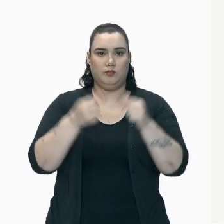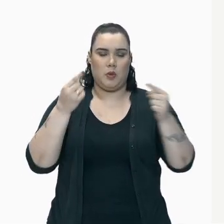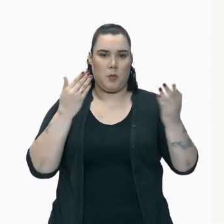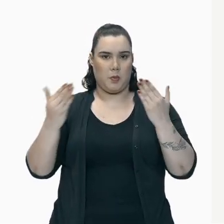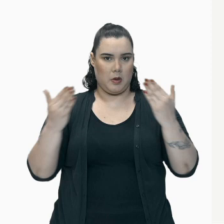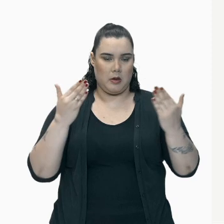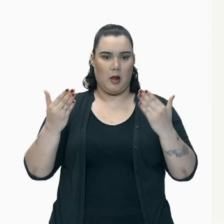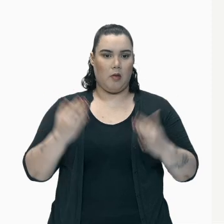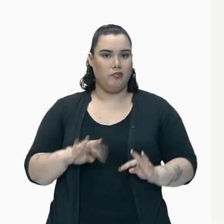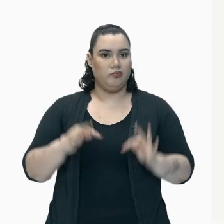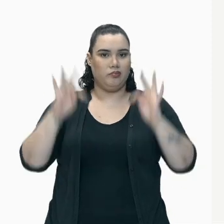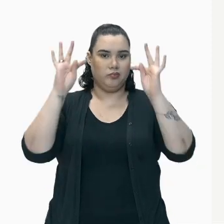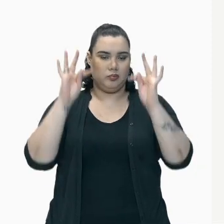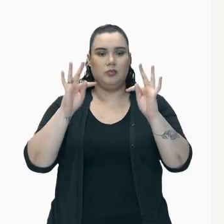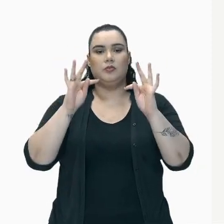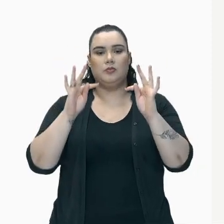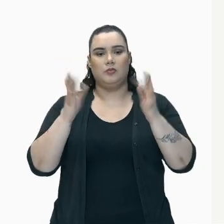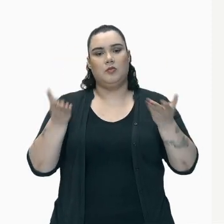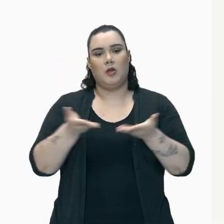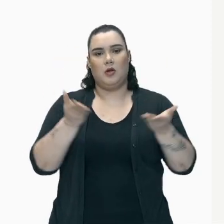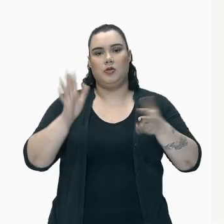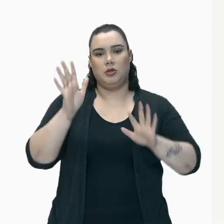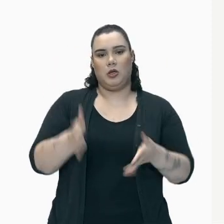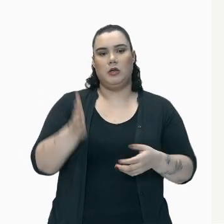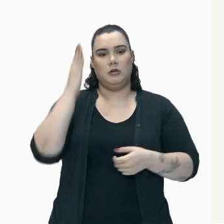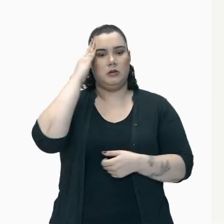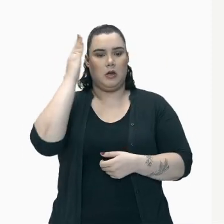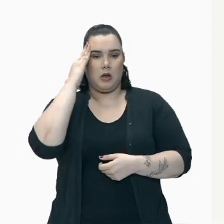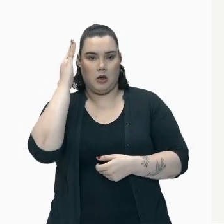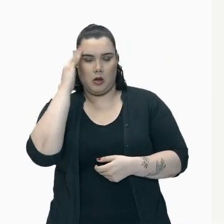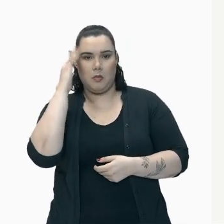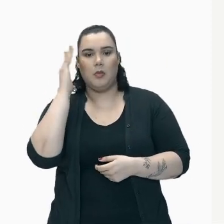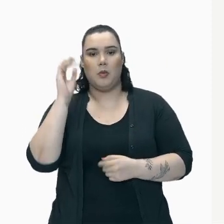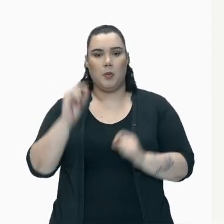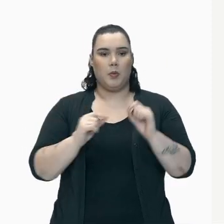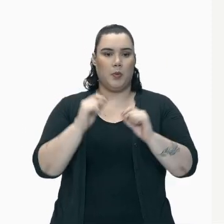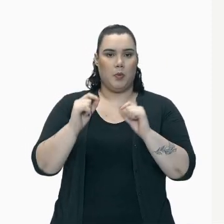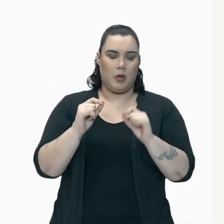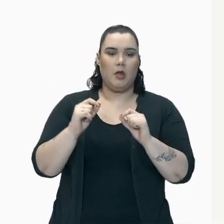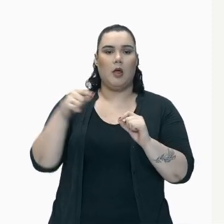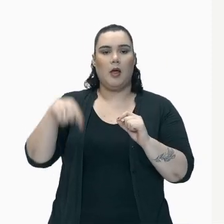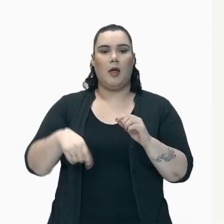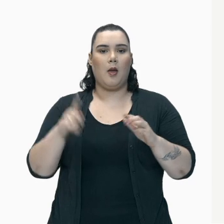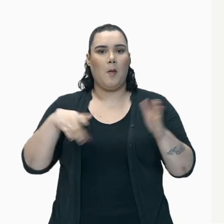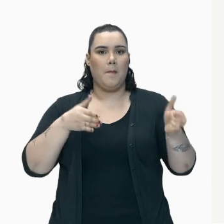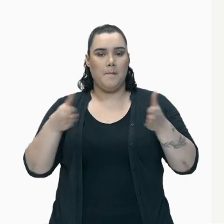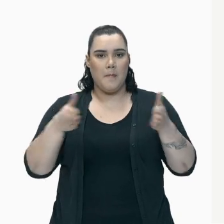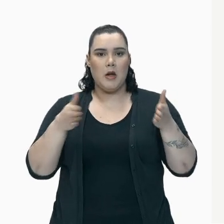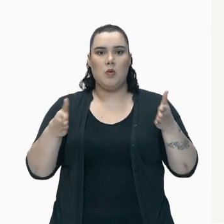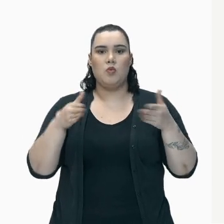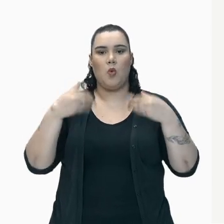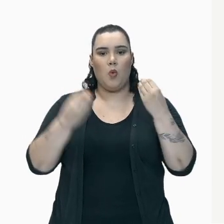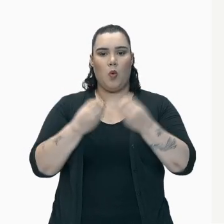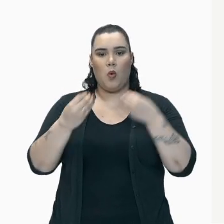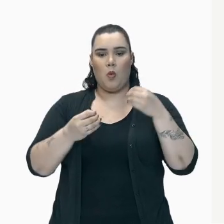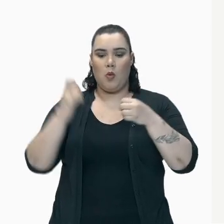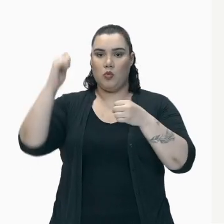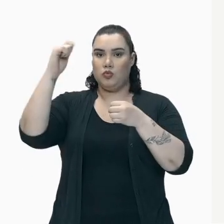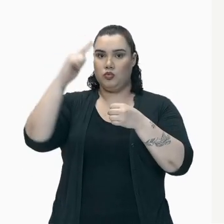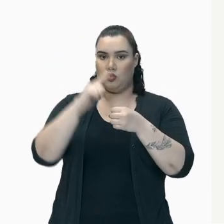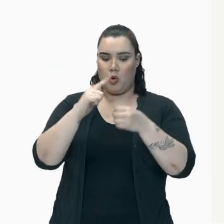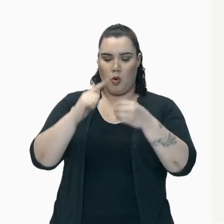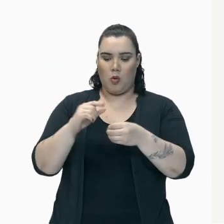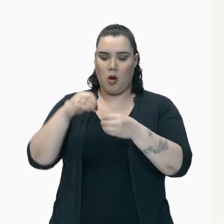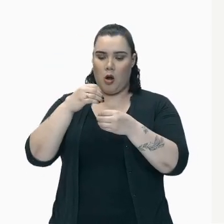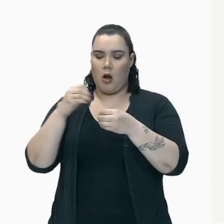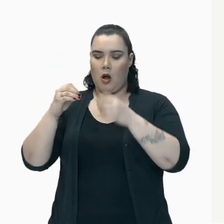com a tecnologia que nós temos. Nós já sabemos exatamente quanto tempo leva para a Terra dar uma volta ao redor do Sol. E